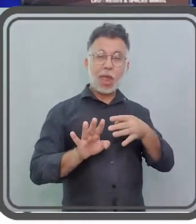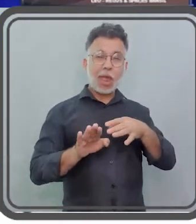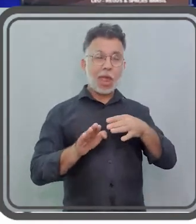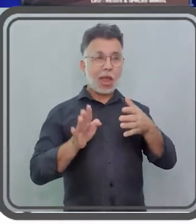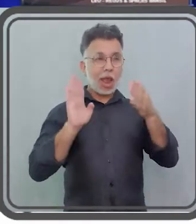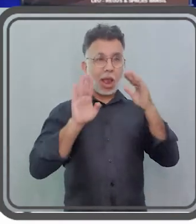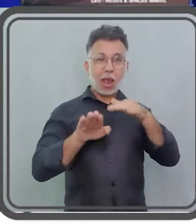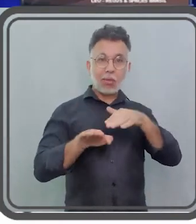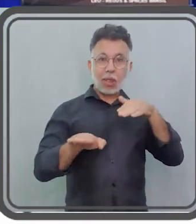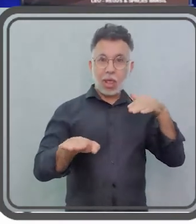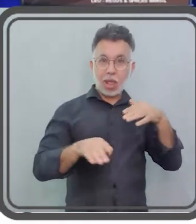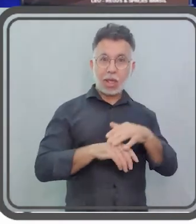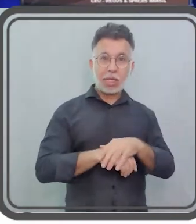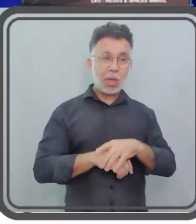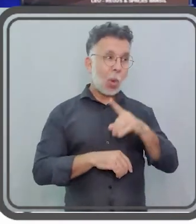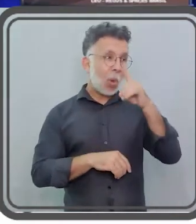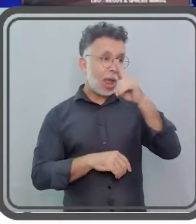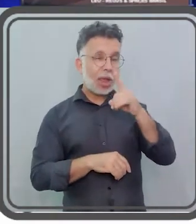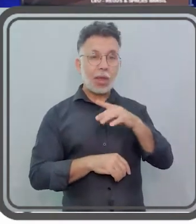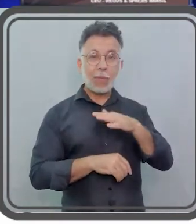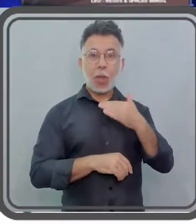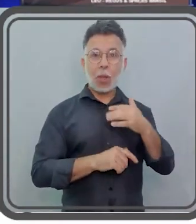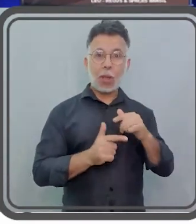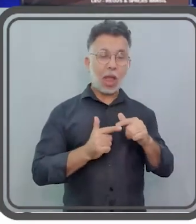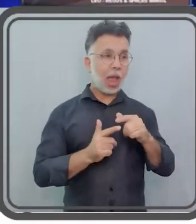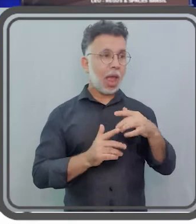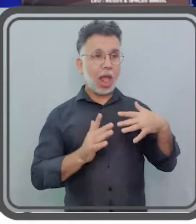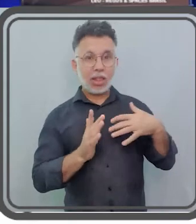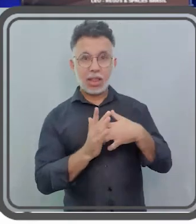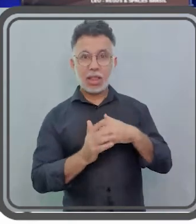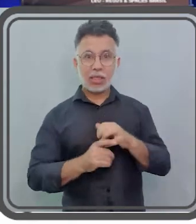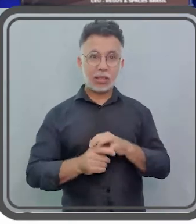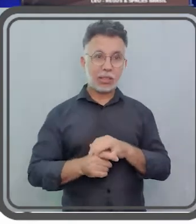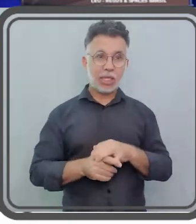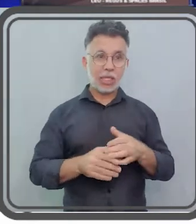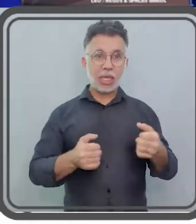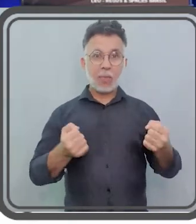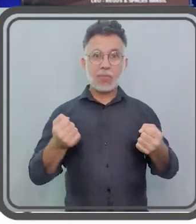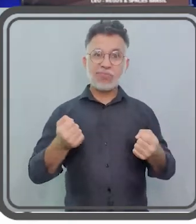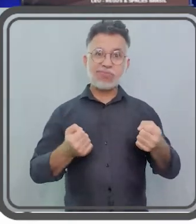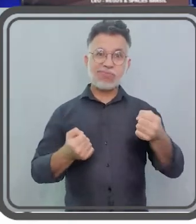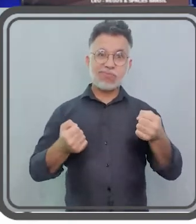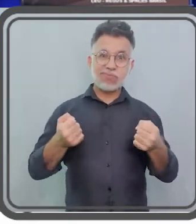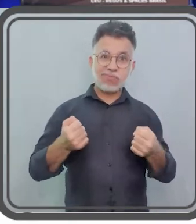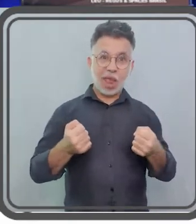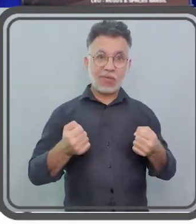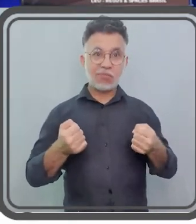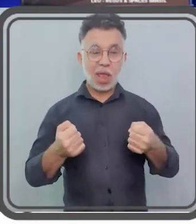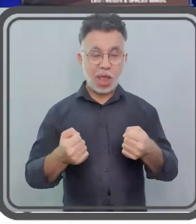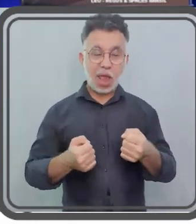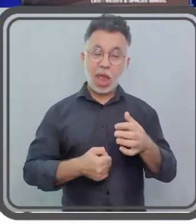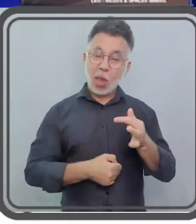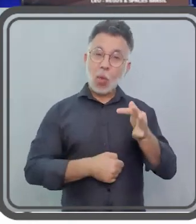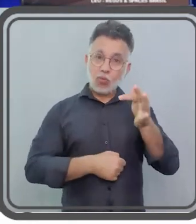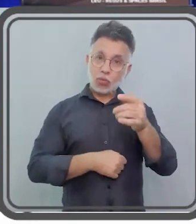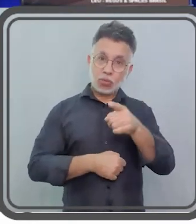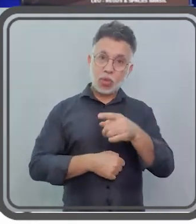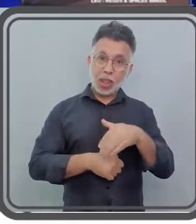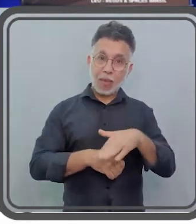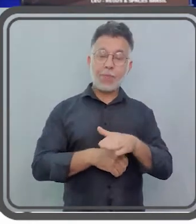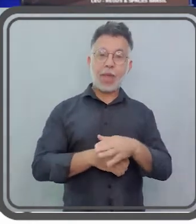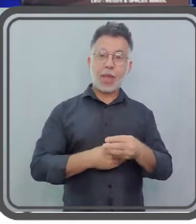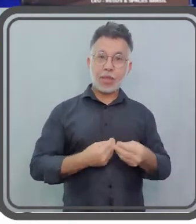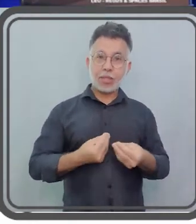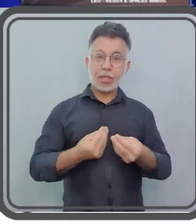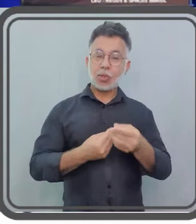de morte, ou risco de acidente, ou risco de perder uma carga valiosa. O futuro é cada vez estar mais inserido